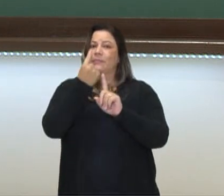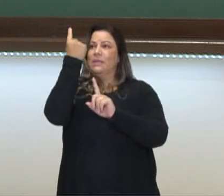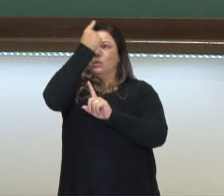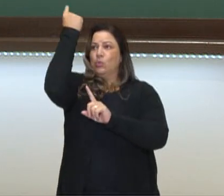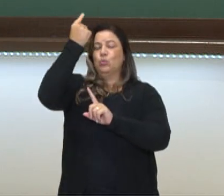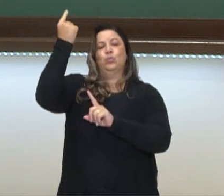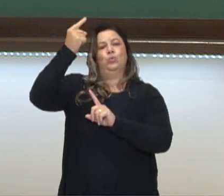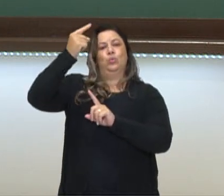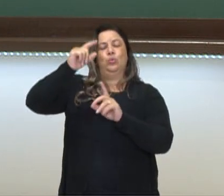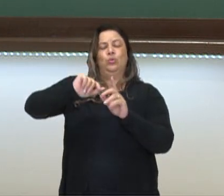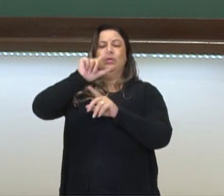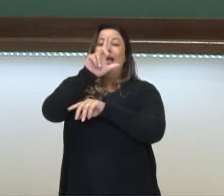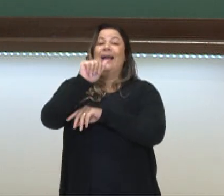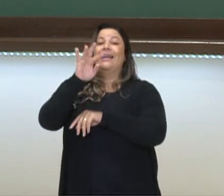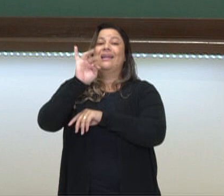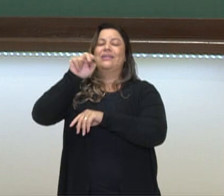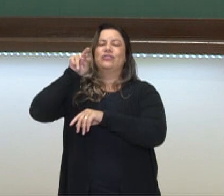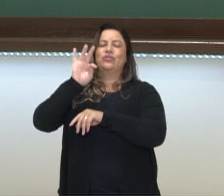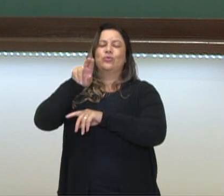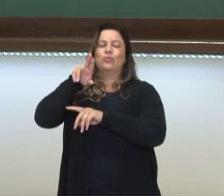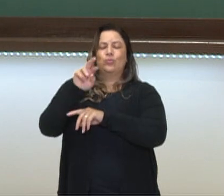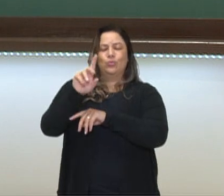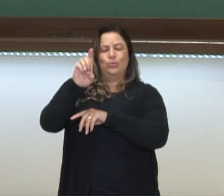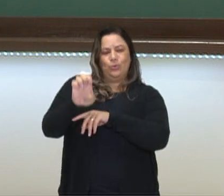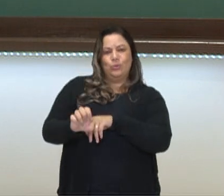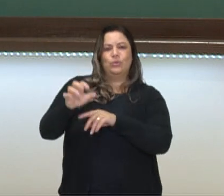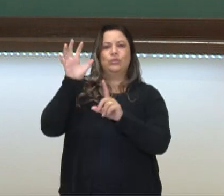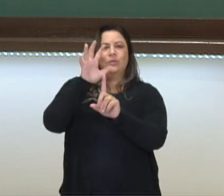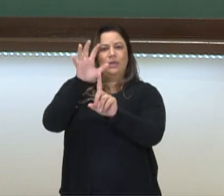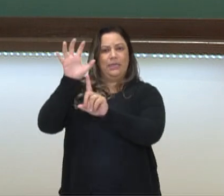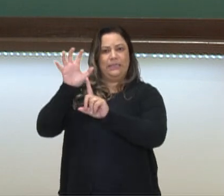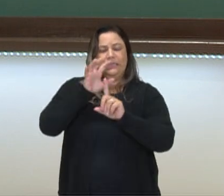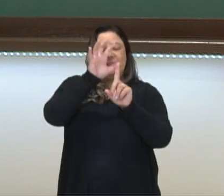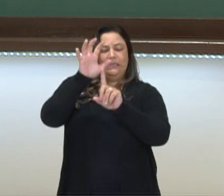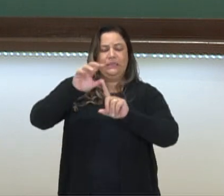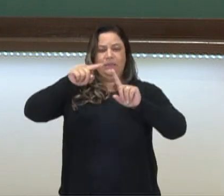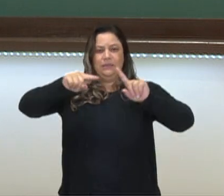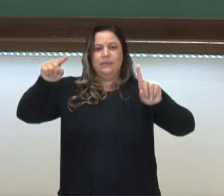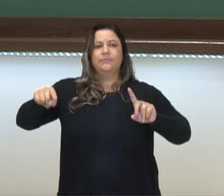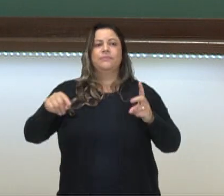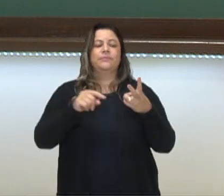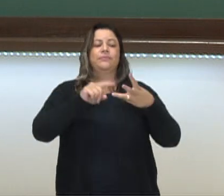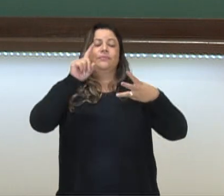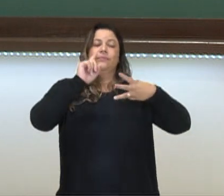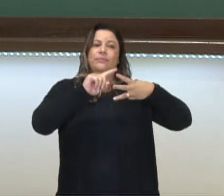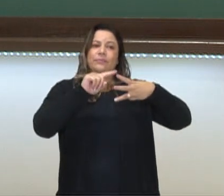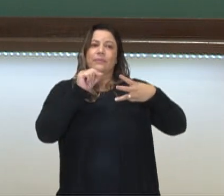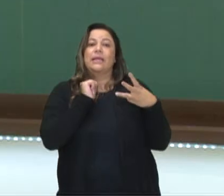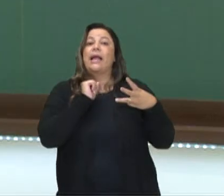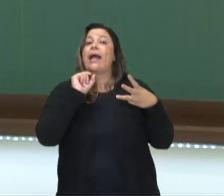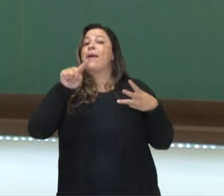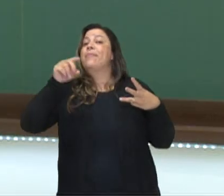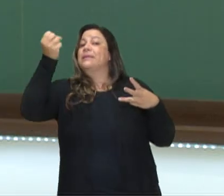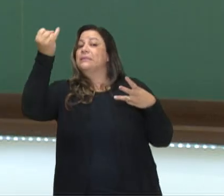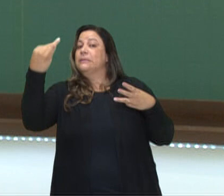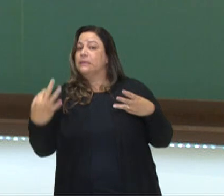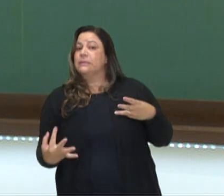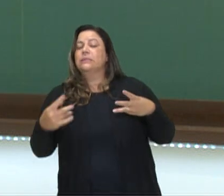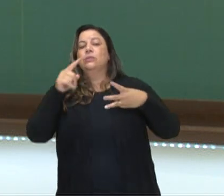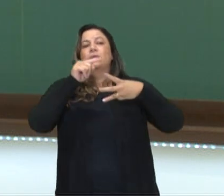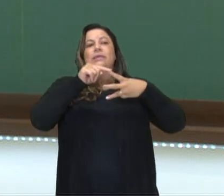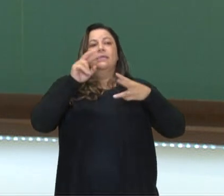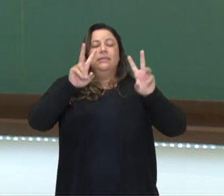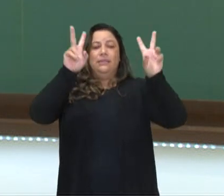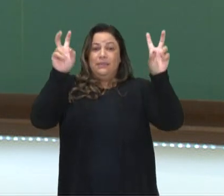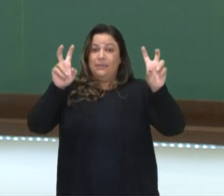a latitude, que vão influenciar nos elementos do clima. Mas quando estamos falando de fenômenos